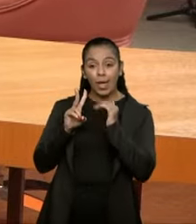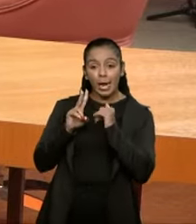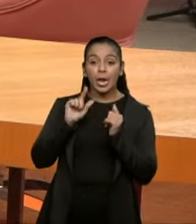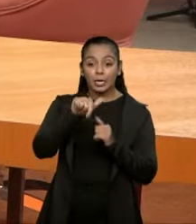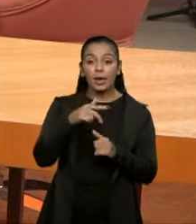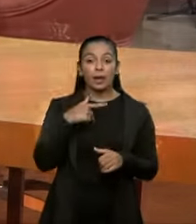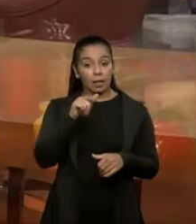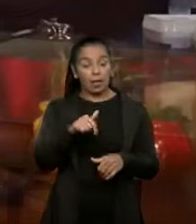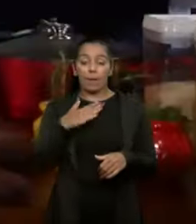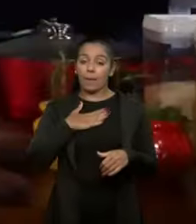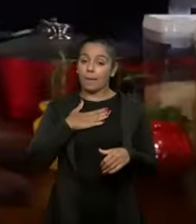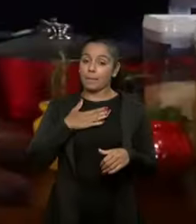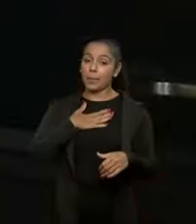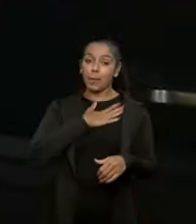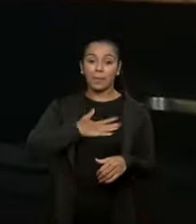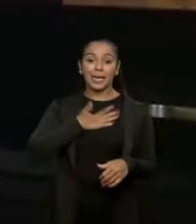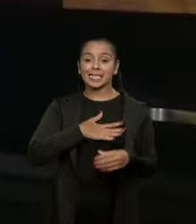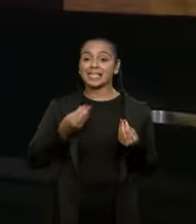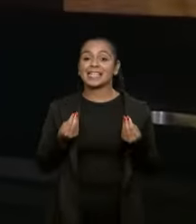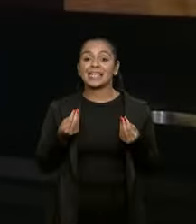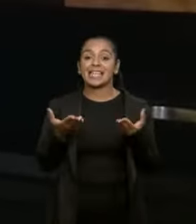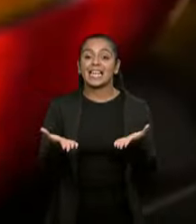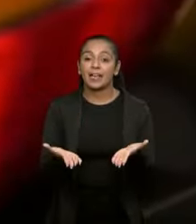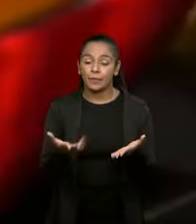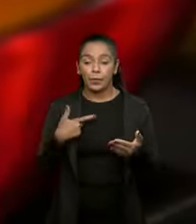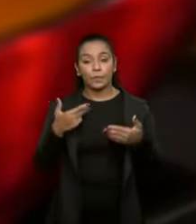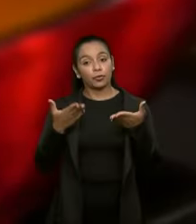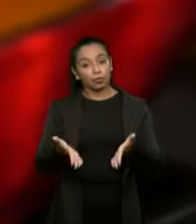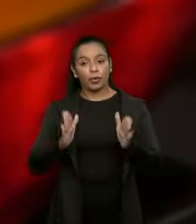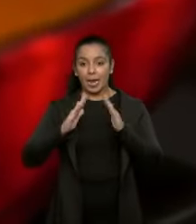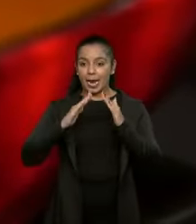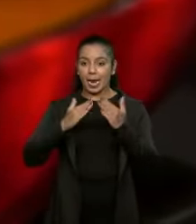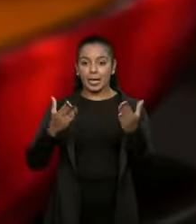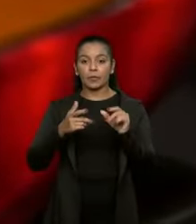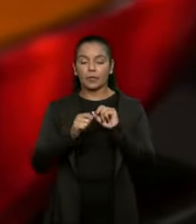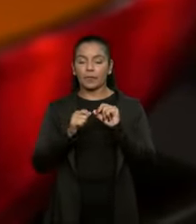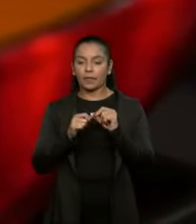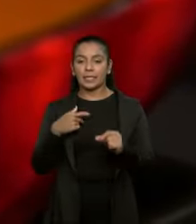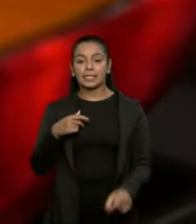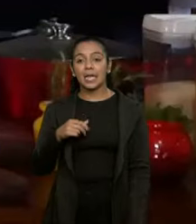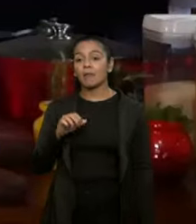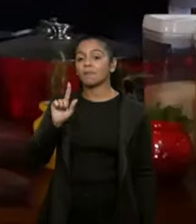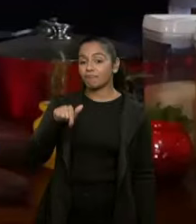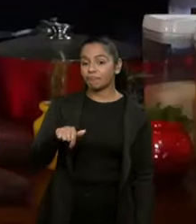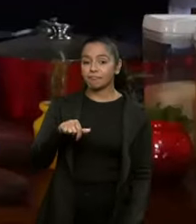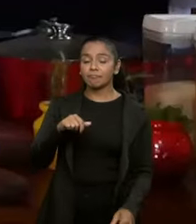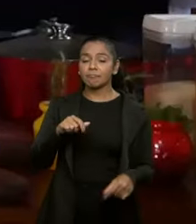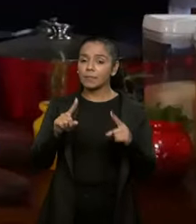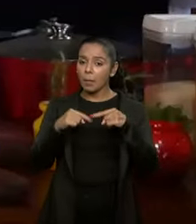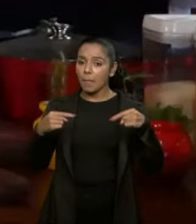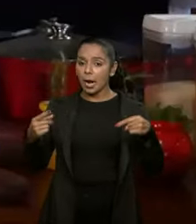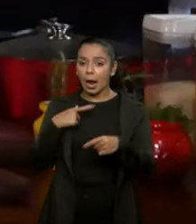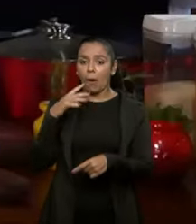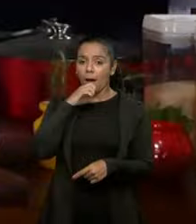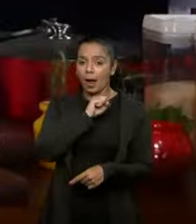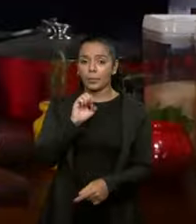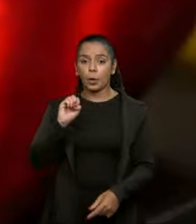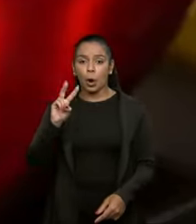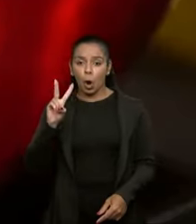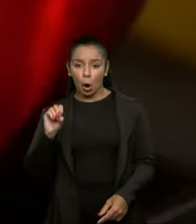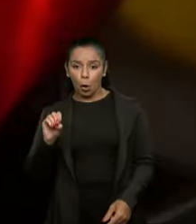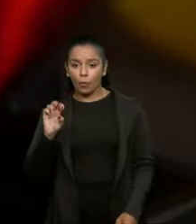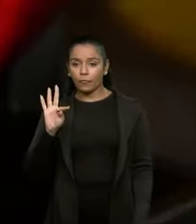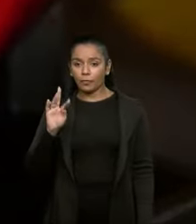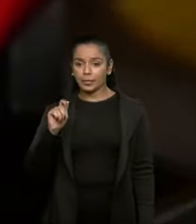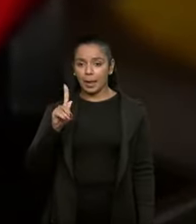é servir. Porque, na verdade, para eu, André, agora, eu vou chegar em casa hoje, eu vou fazer um macarrão instantâneo que eu amo de paixão, eu ovo e tapioca, eu vivo à base disso.